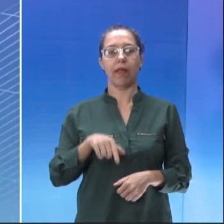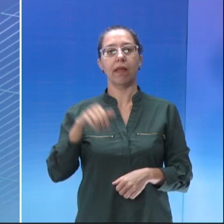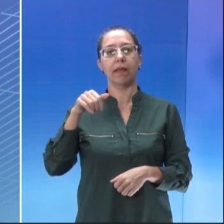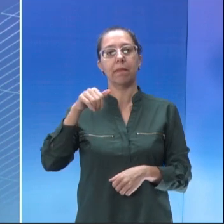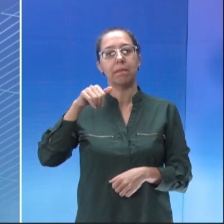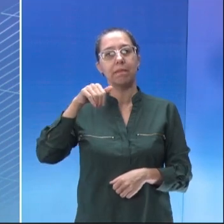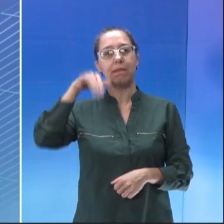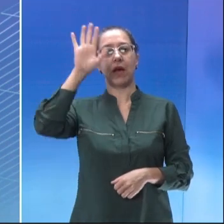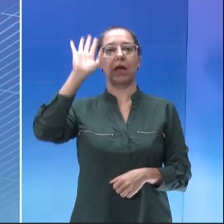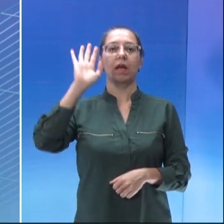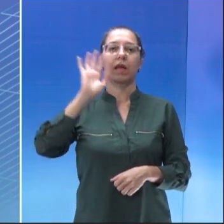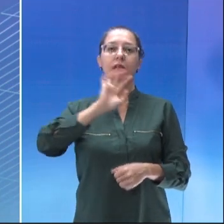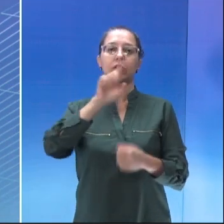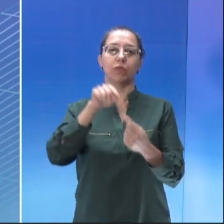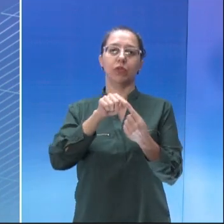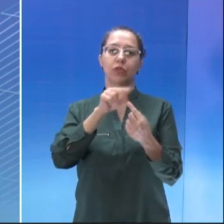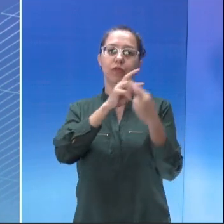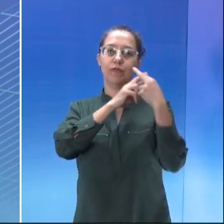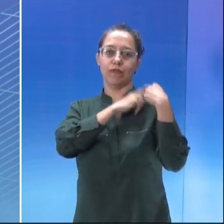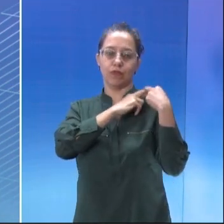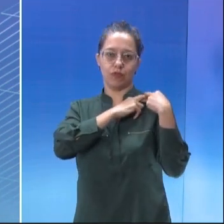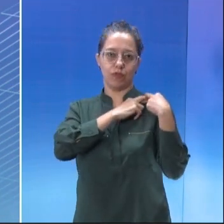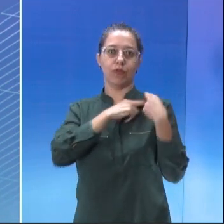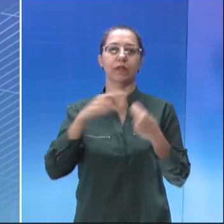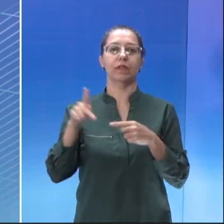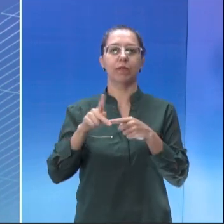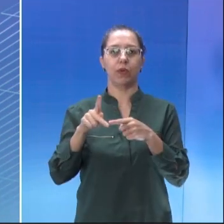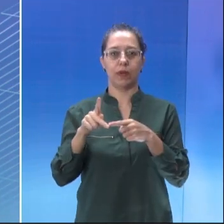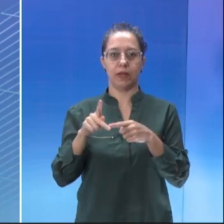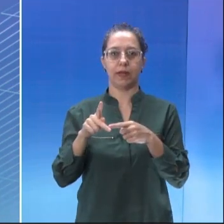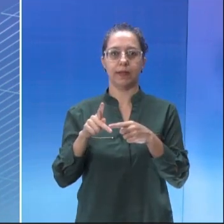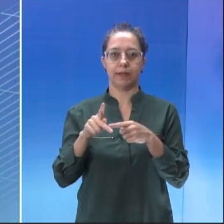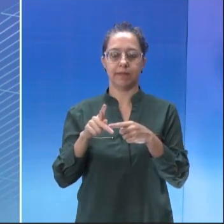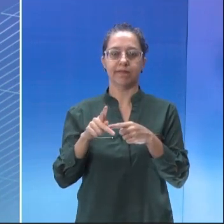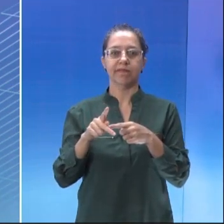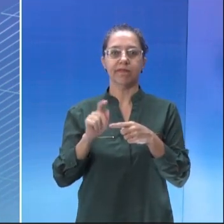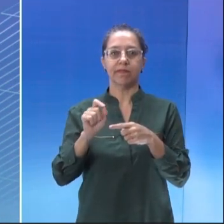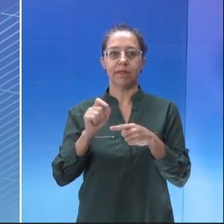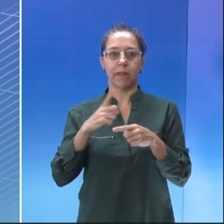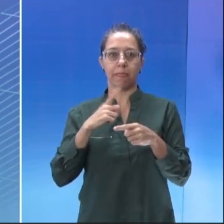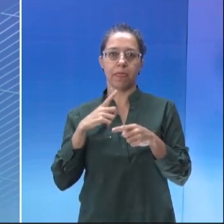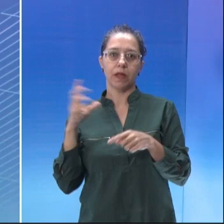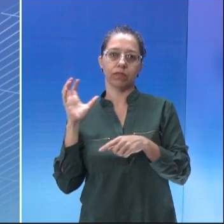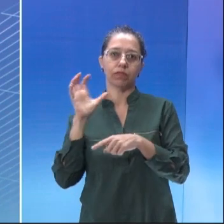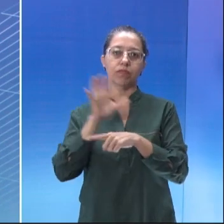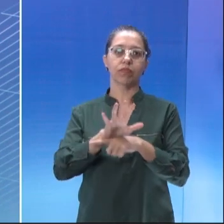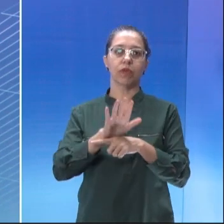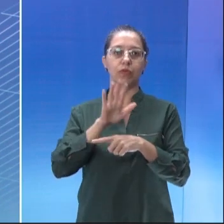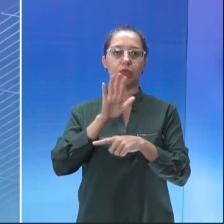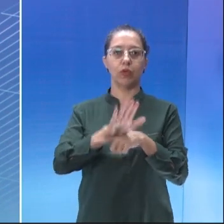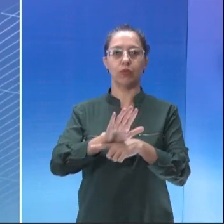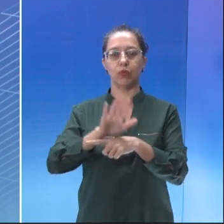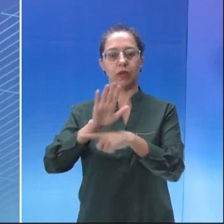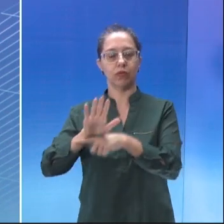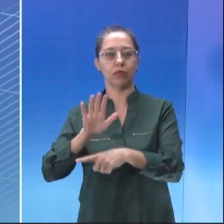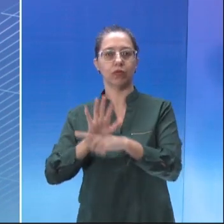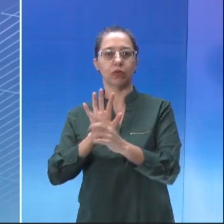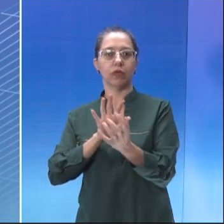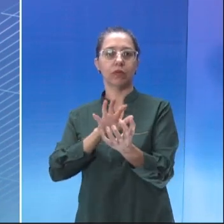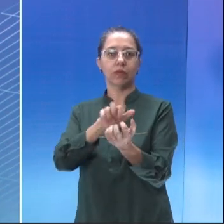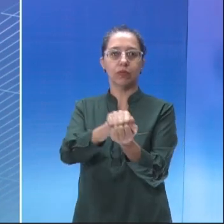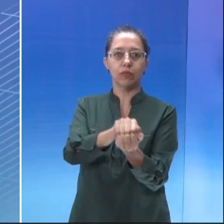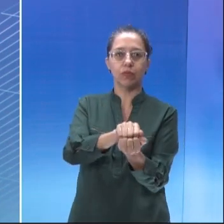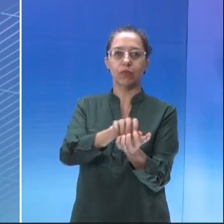mais diversas funções das proteínas. Atua na contração muscular com a proteína